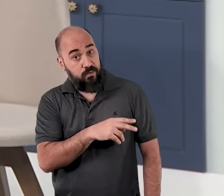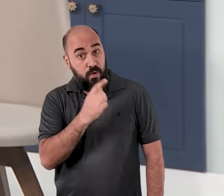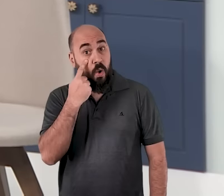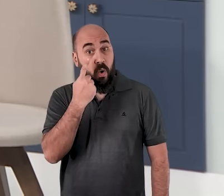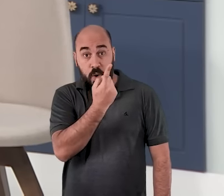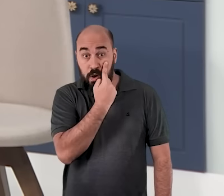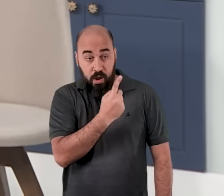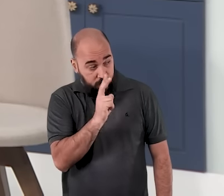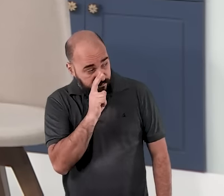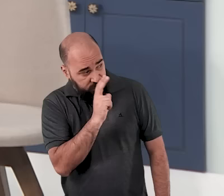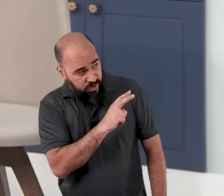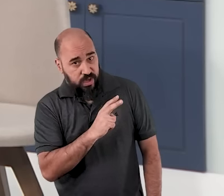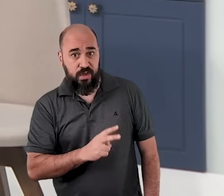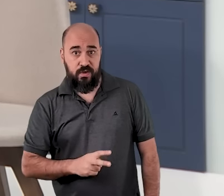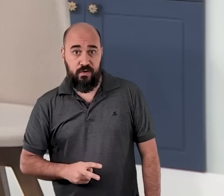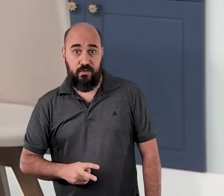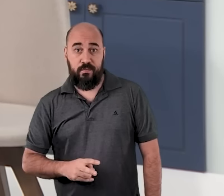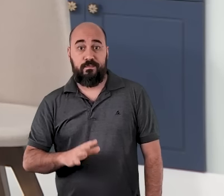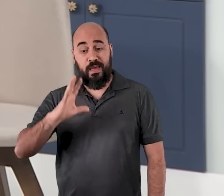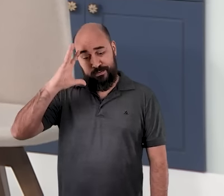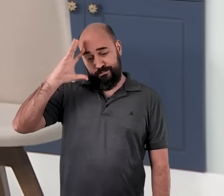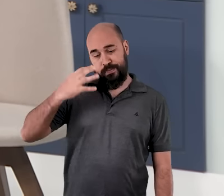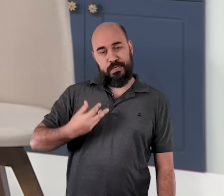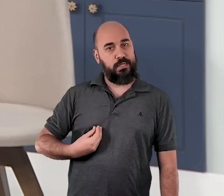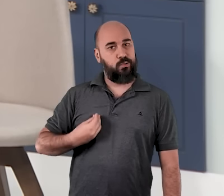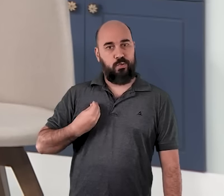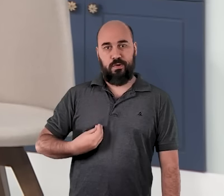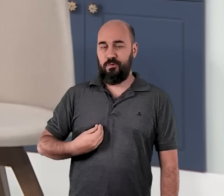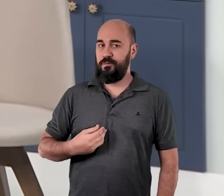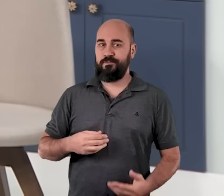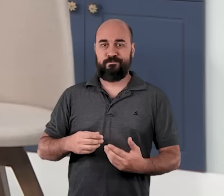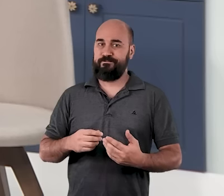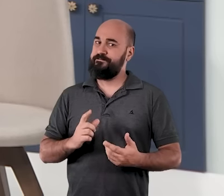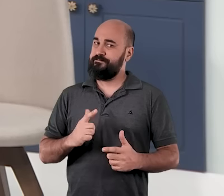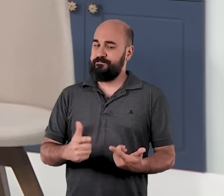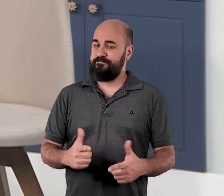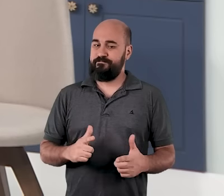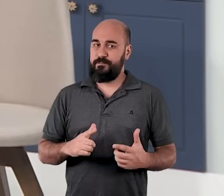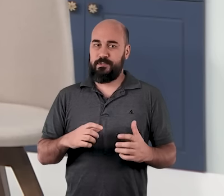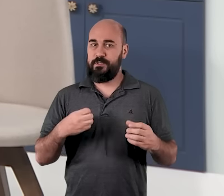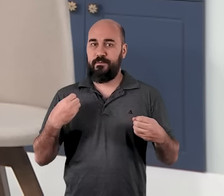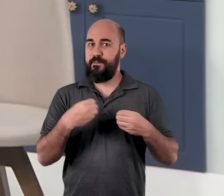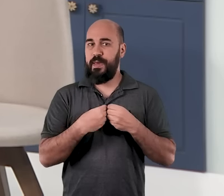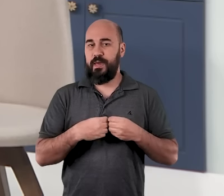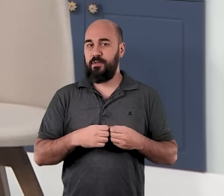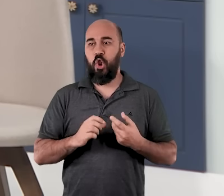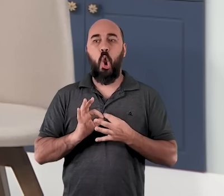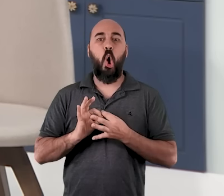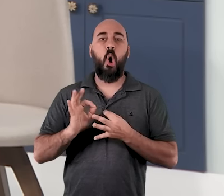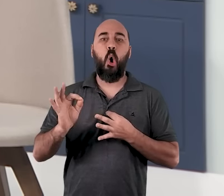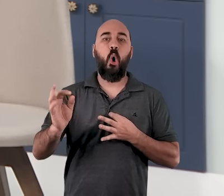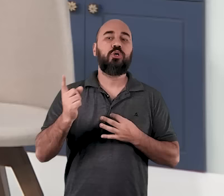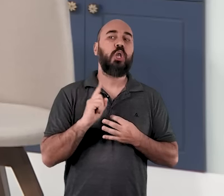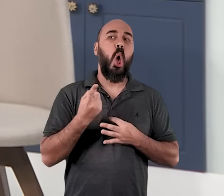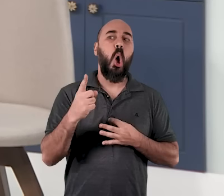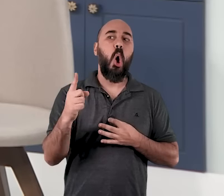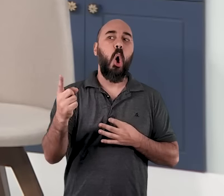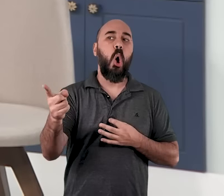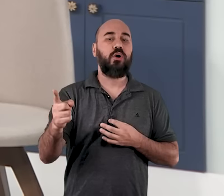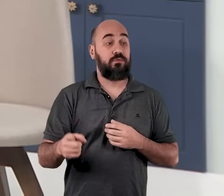olhar, mas no sentido espiritual ele estava completamente distante do Senhor. Já o outro malfeitor,